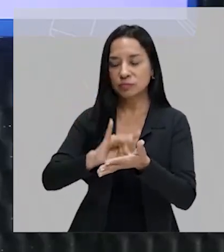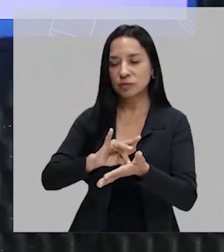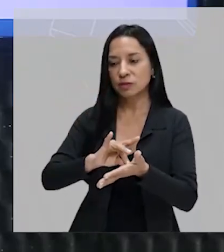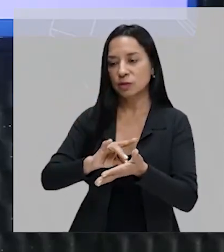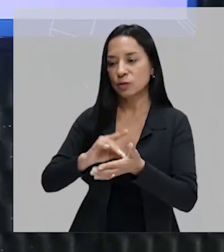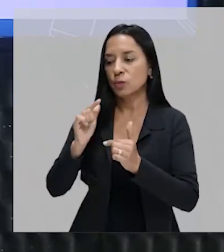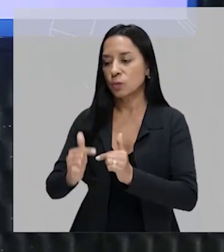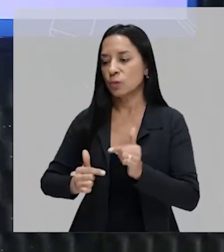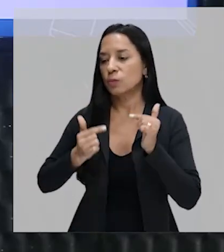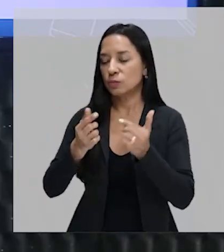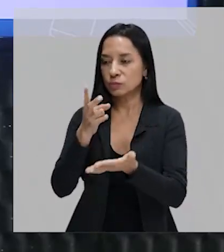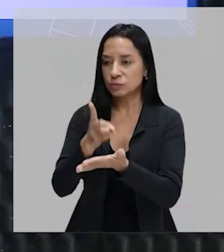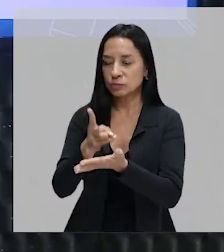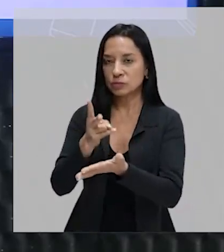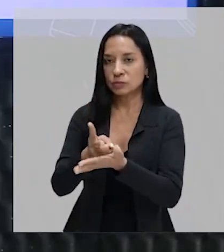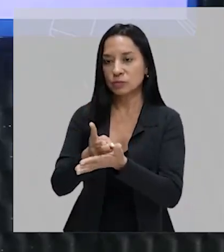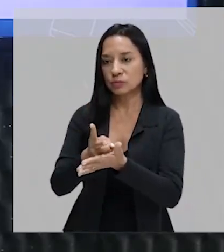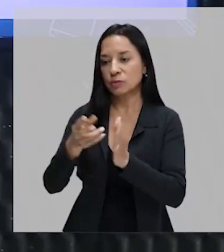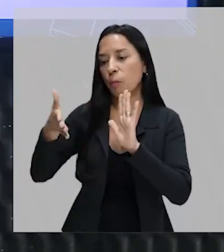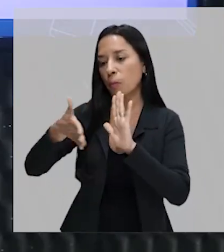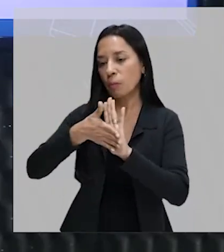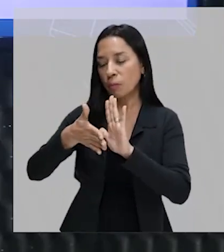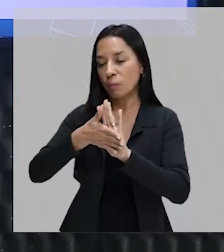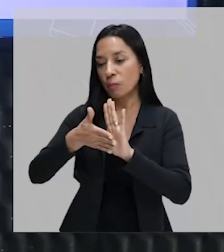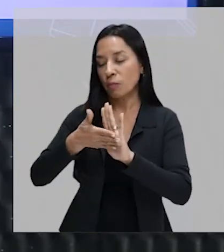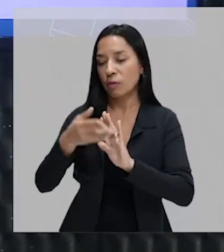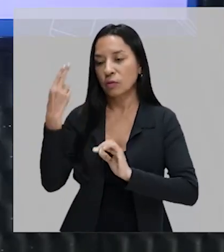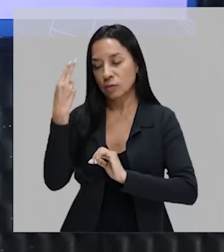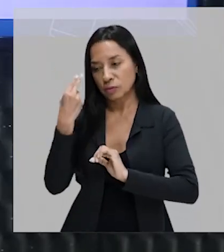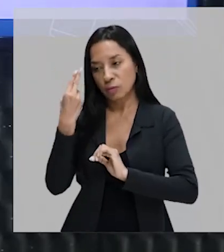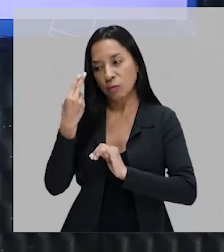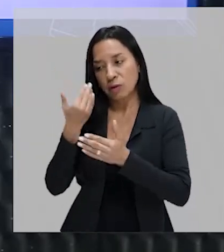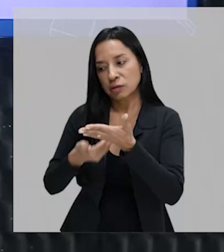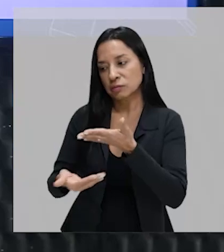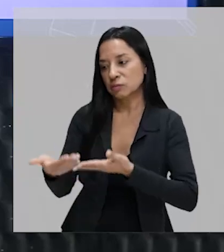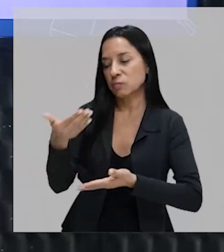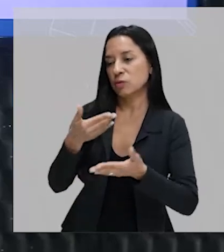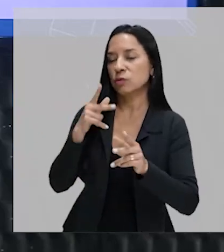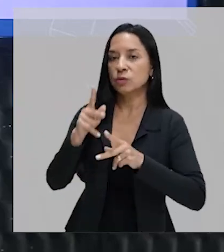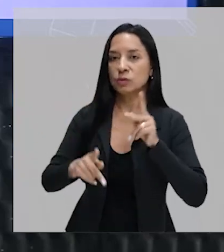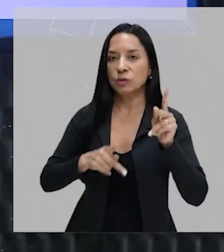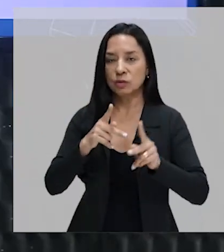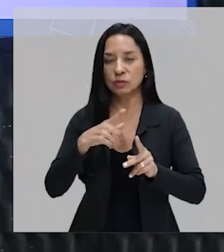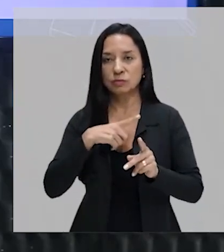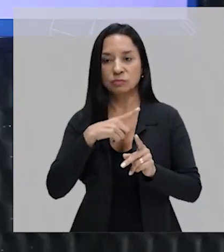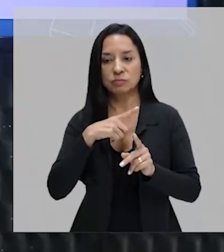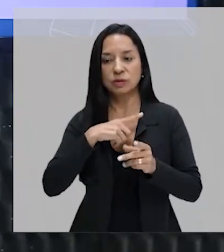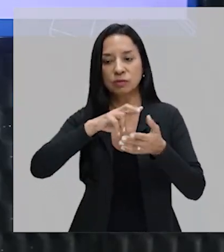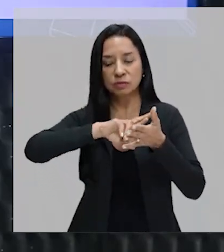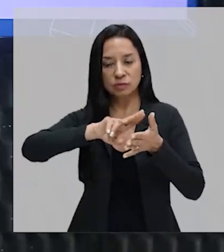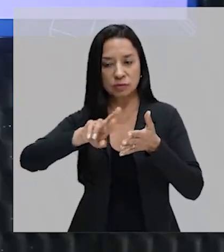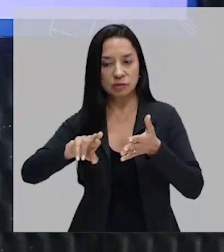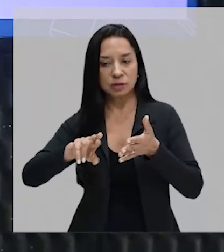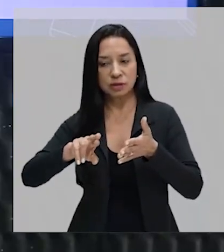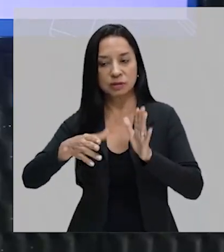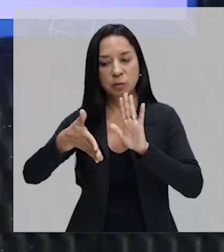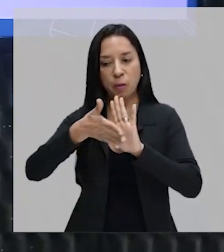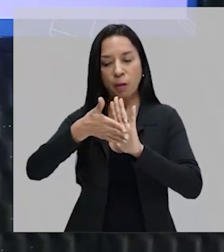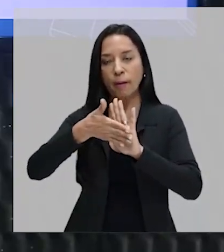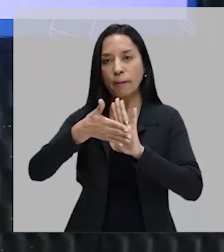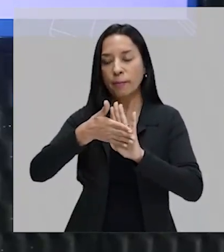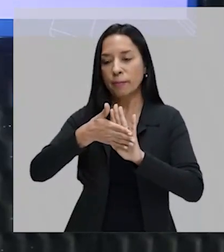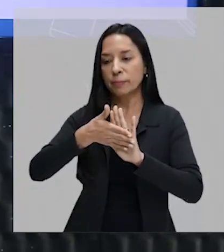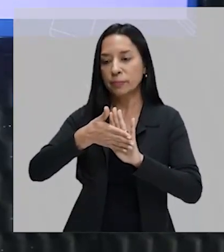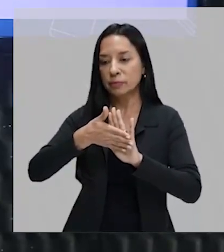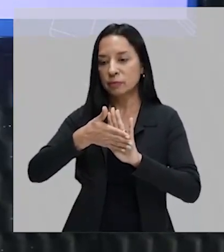vão continuar e com pautas comuns entre esses povos. Por mais que você tenha uma diversidade, pautas comuns